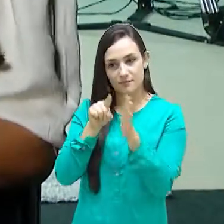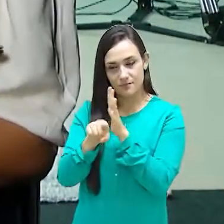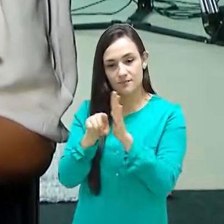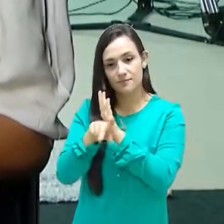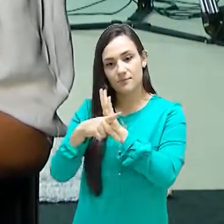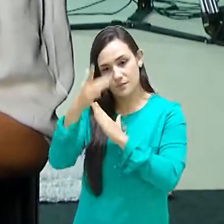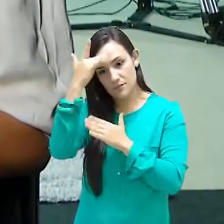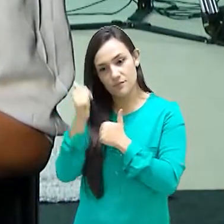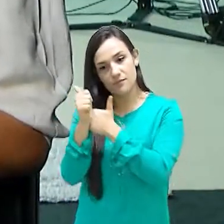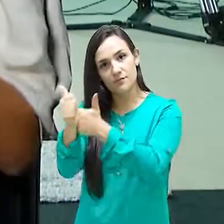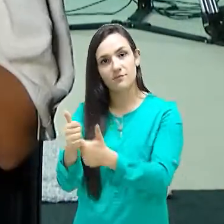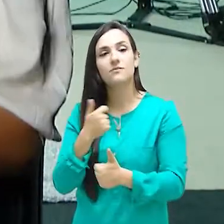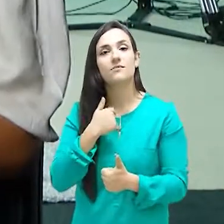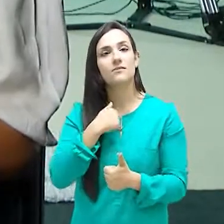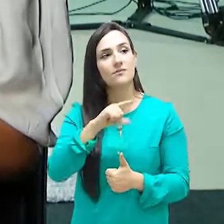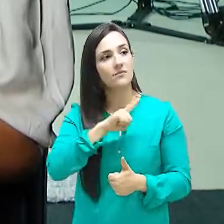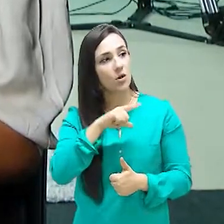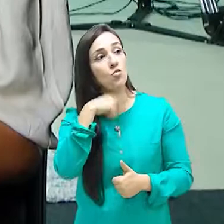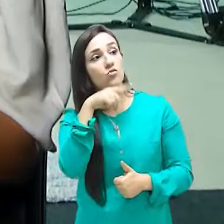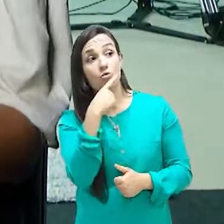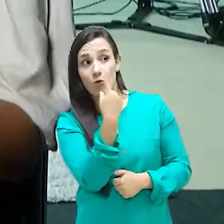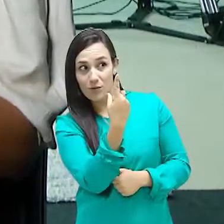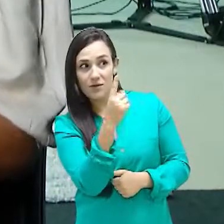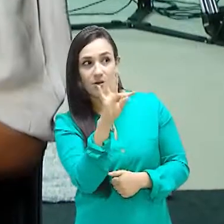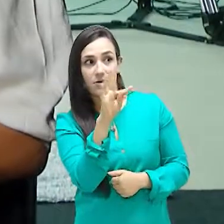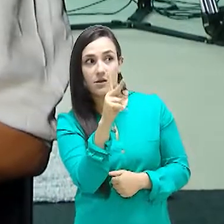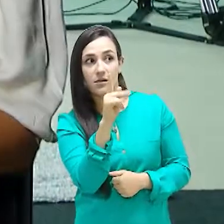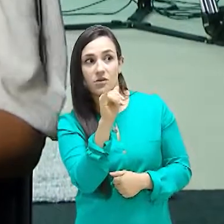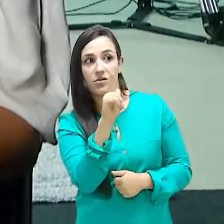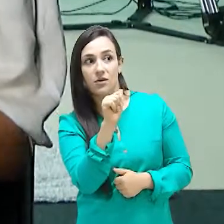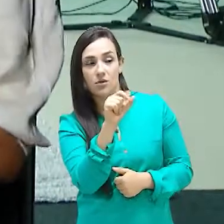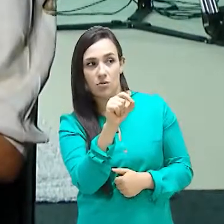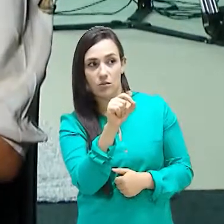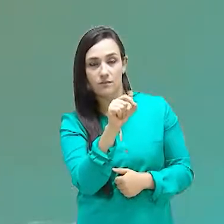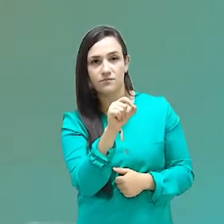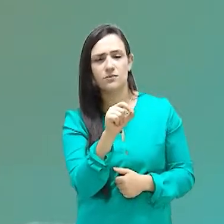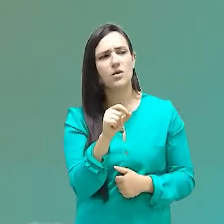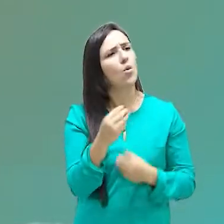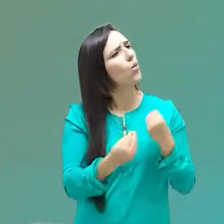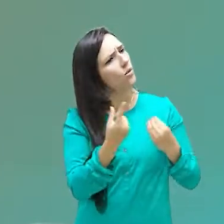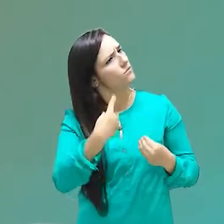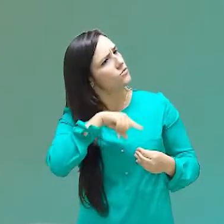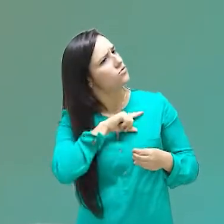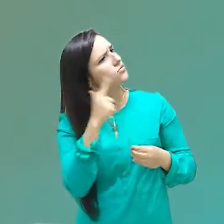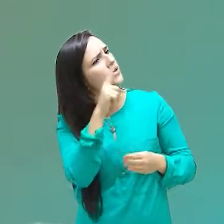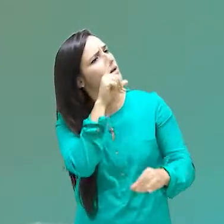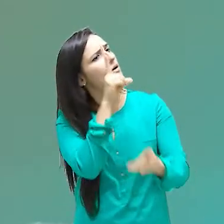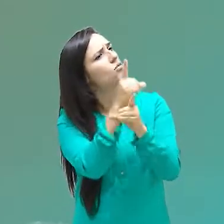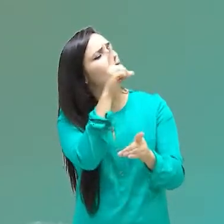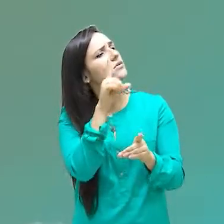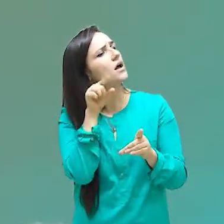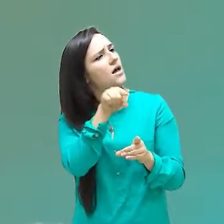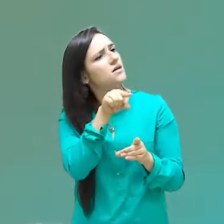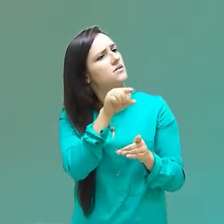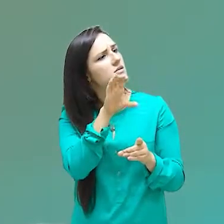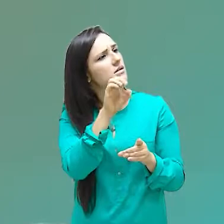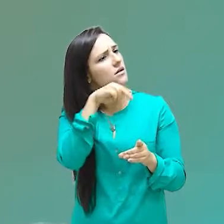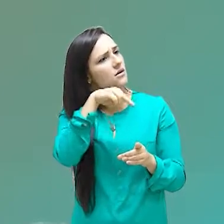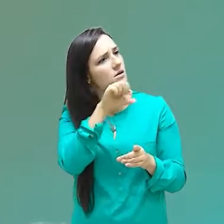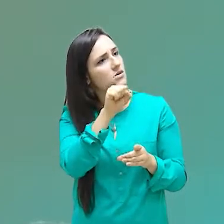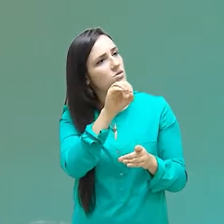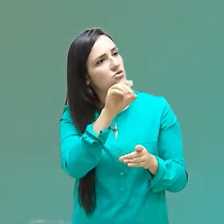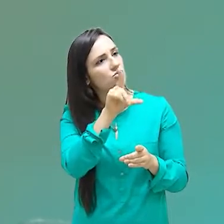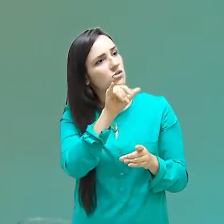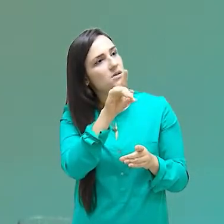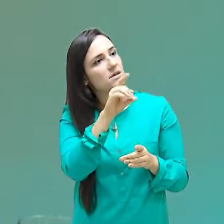para encontrar essas consolidações no site da Assembleia? Explica para a gente. Olha, eu vou responder essa aí junto com o entrevistado de hoje,